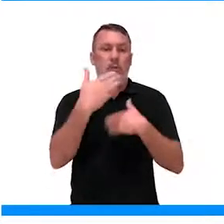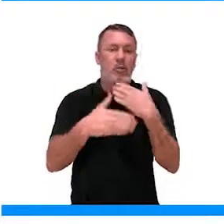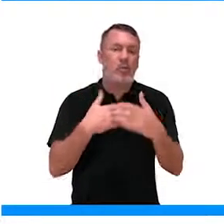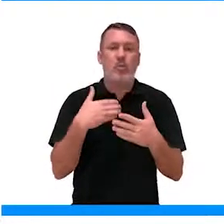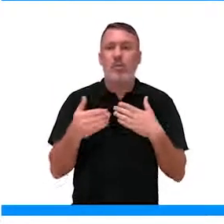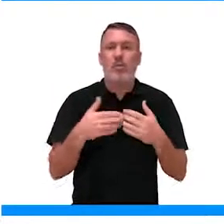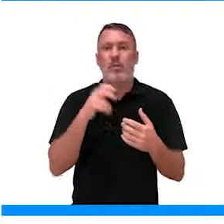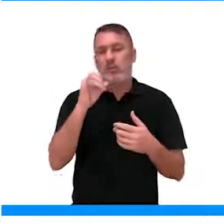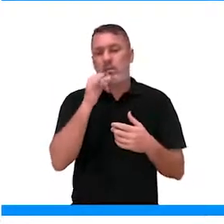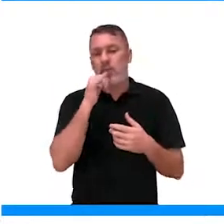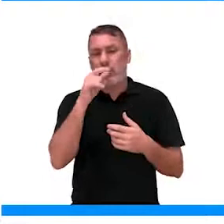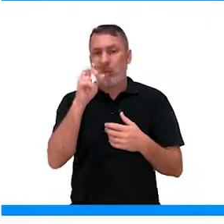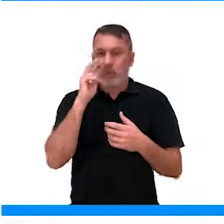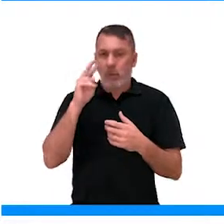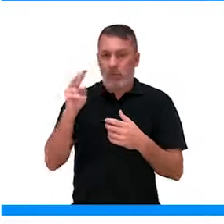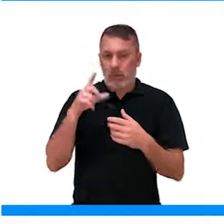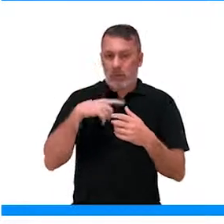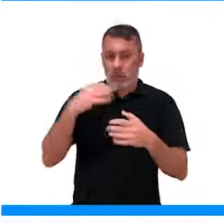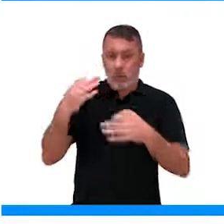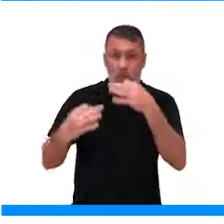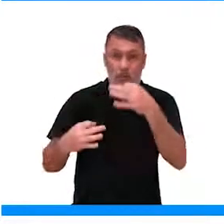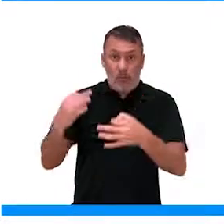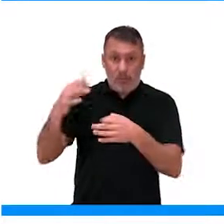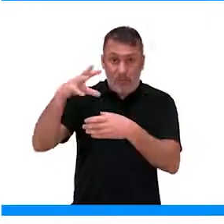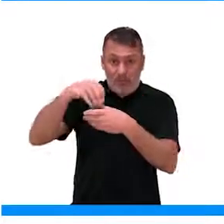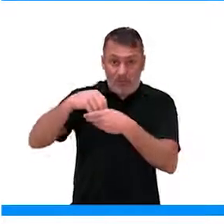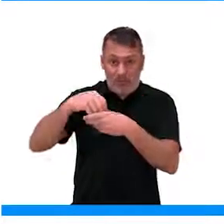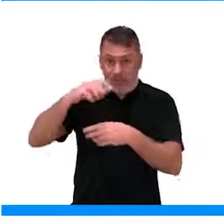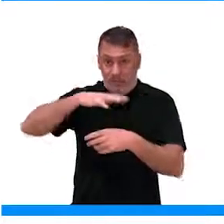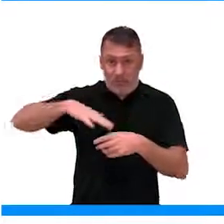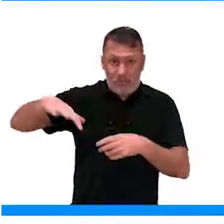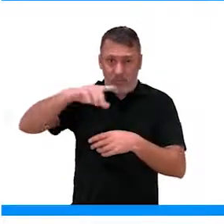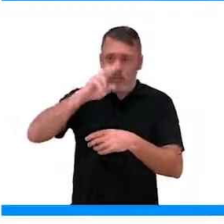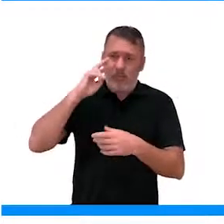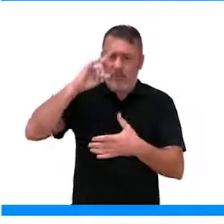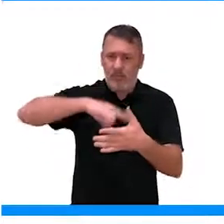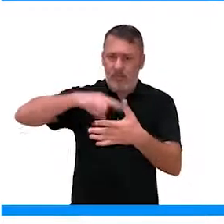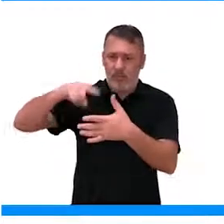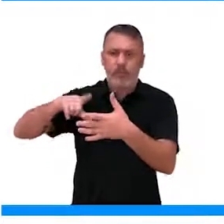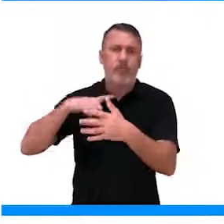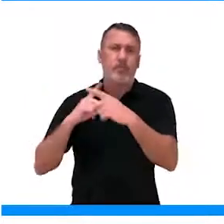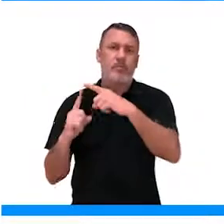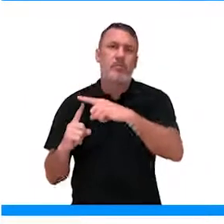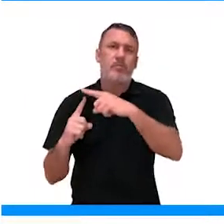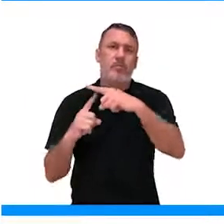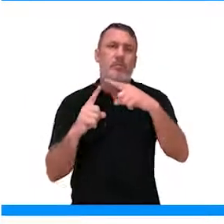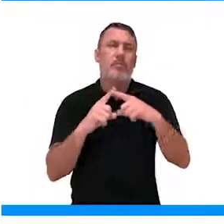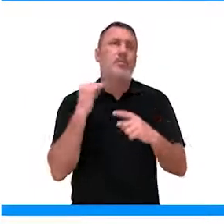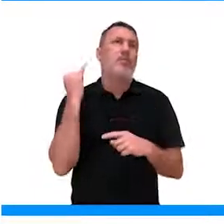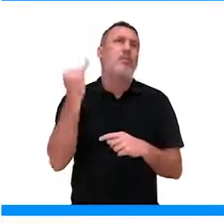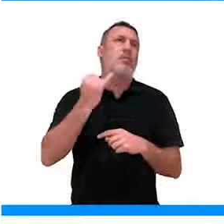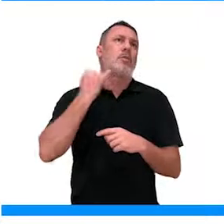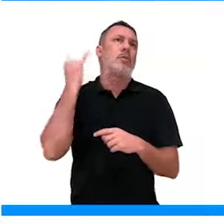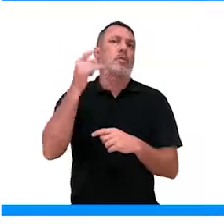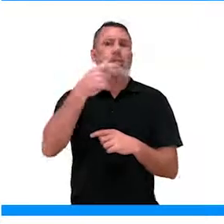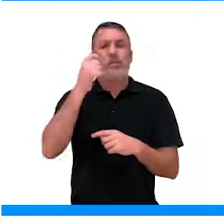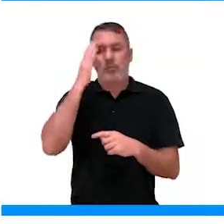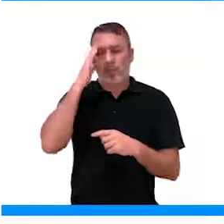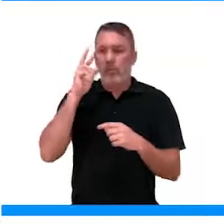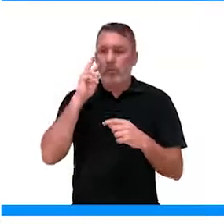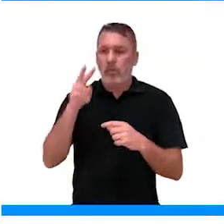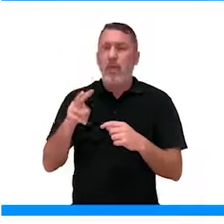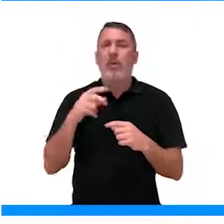um processo. Se você pegar o âmbito ali jurídico, você vai ter vários documentos em que são